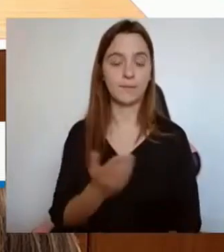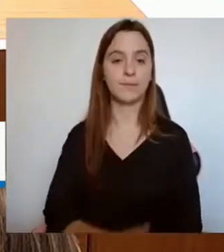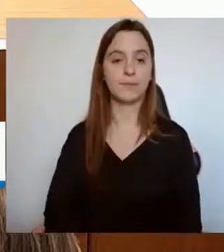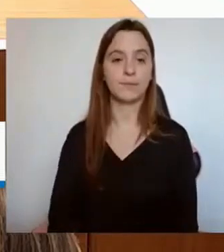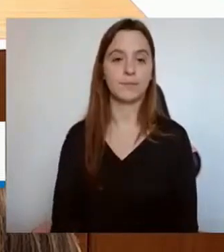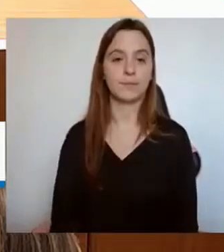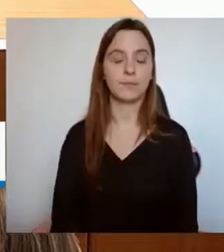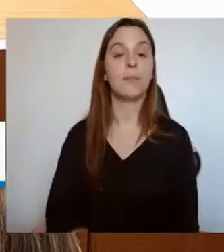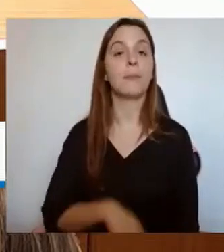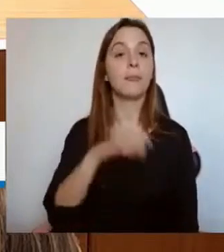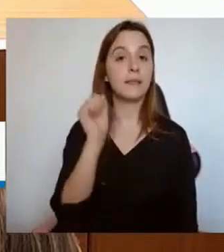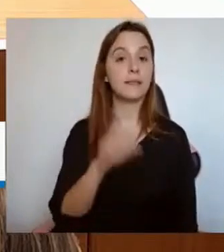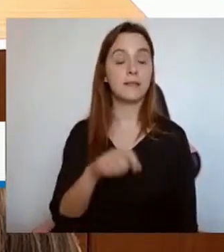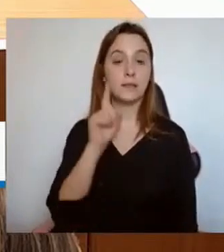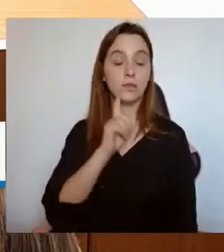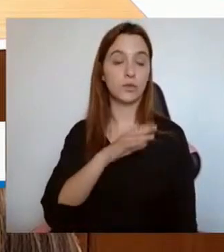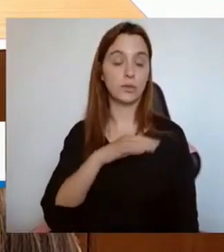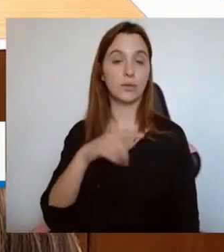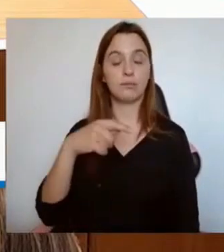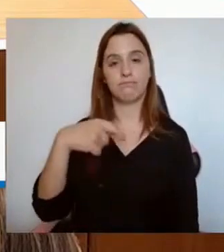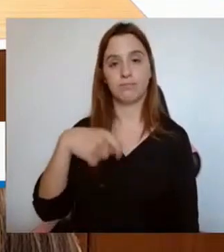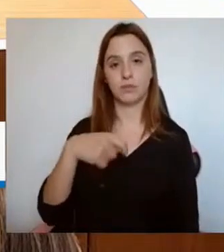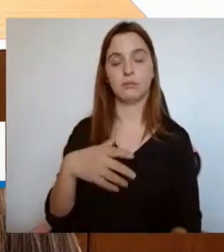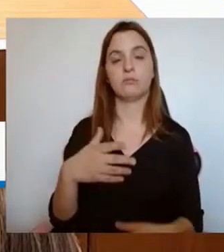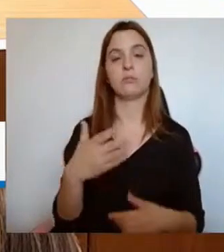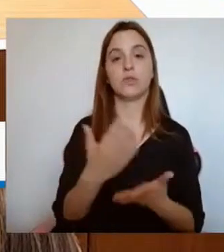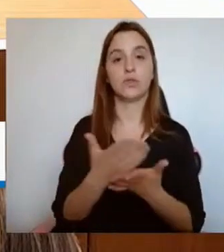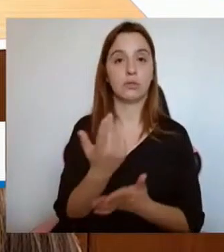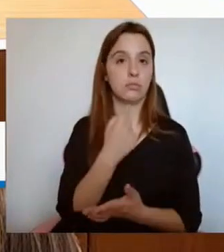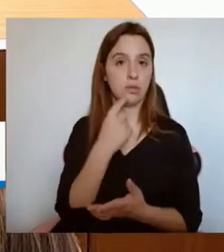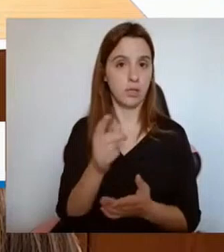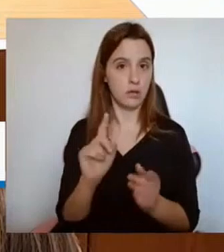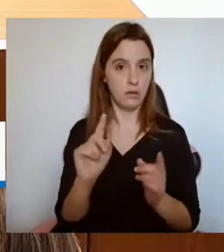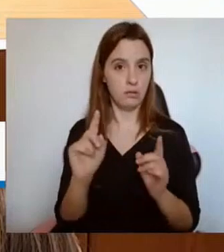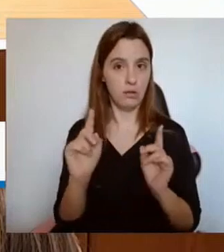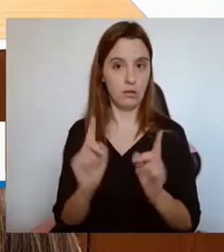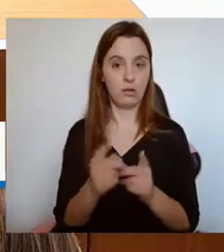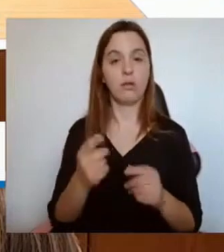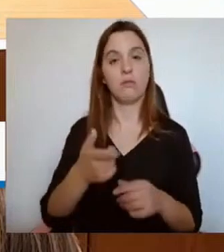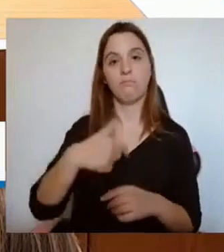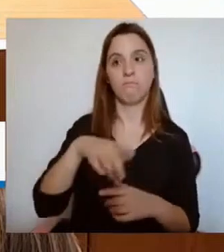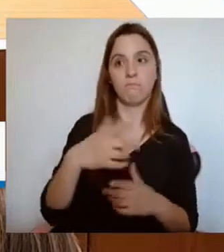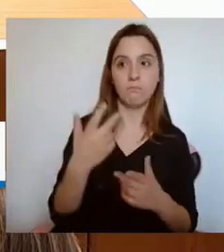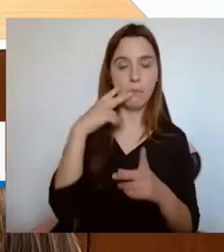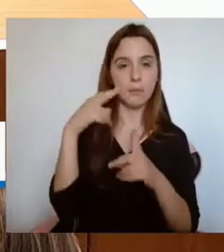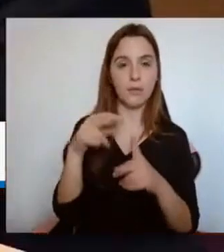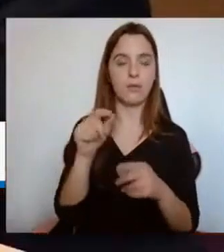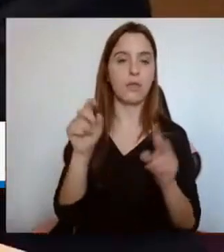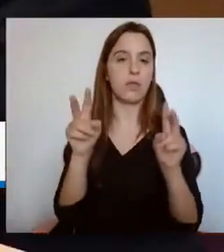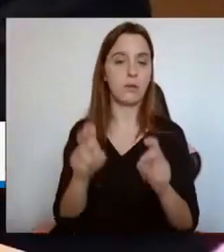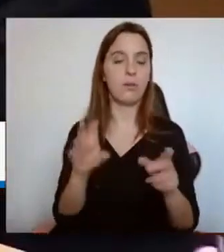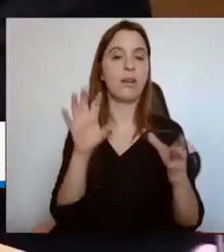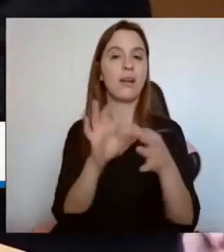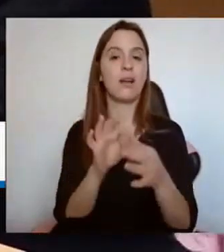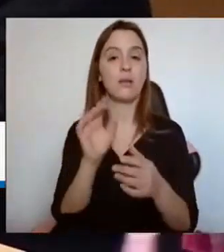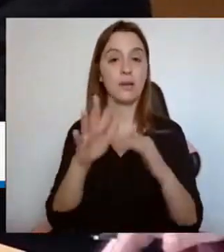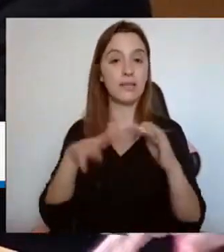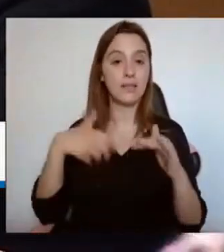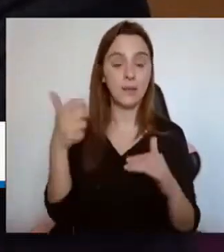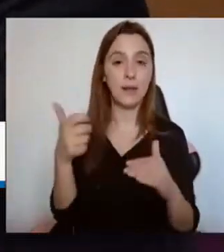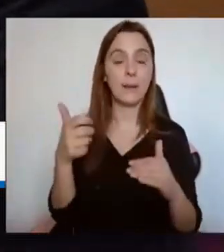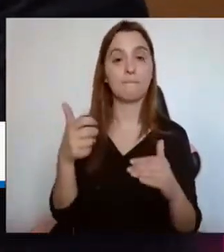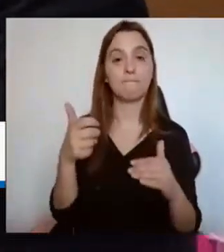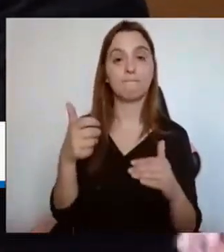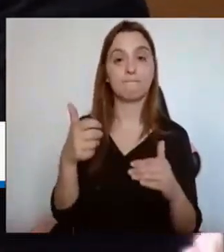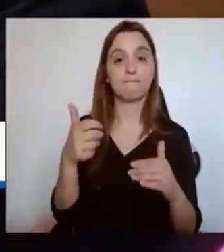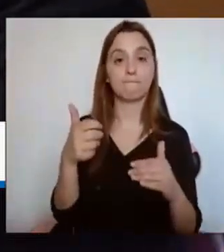Sim, Sra. Presidente, muito rapidamente, só para dizer que, na nossa entender, isto é um assunto que diz mais respeito à Assembleia Municipal e aos